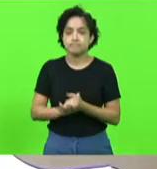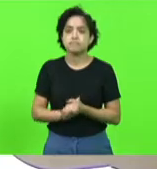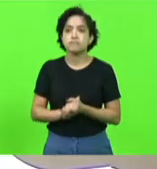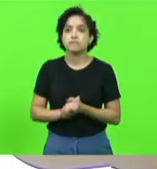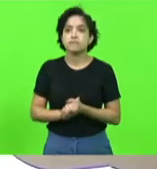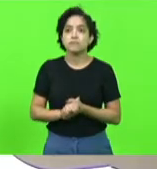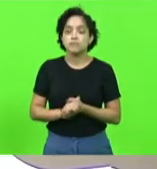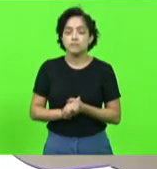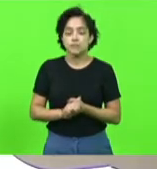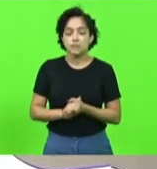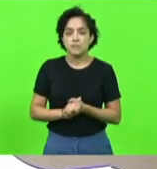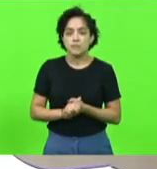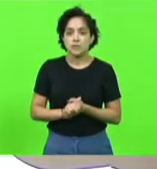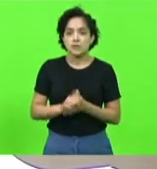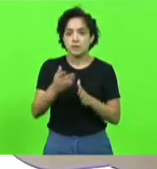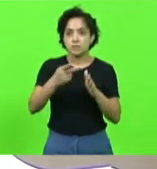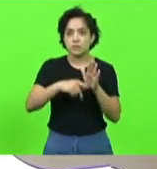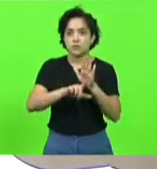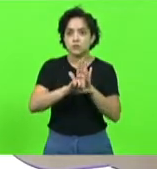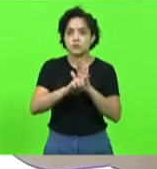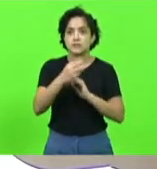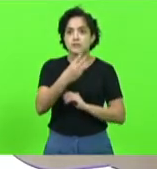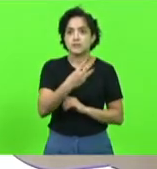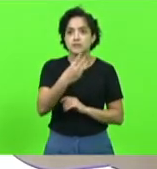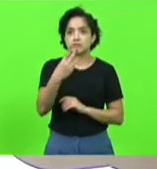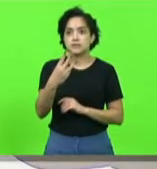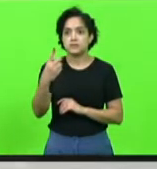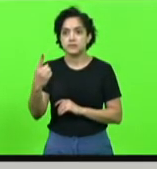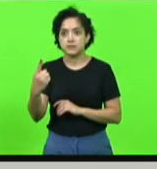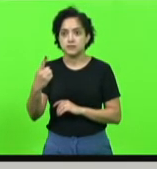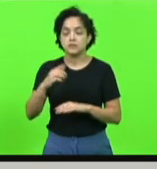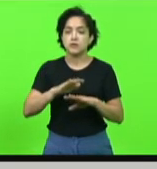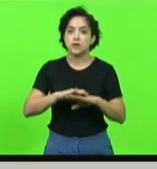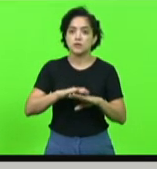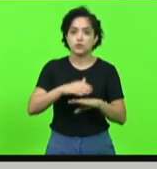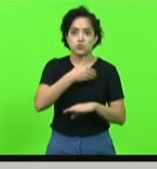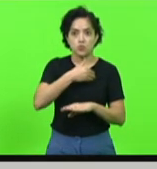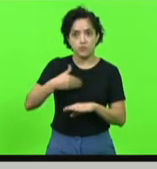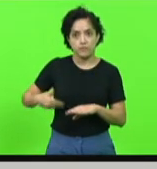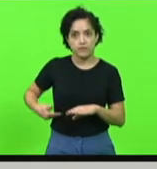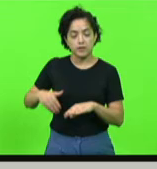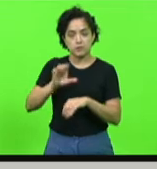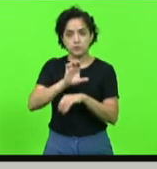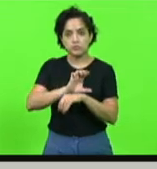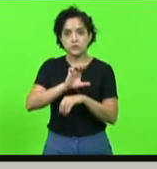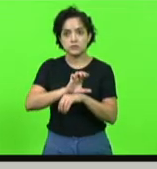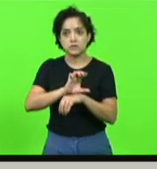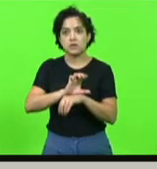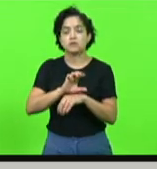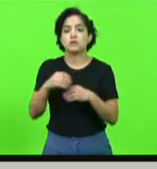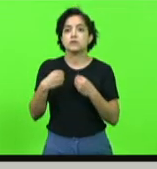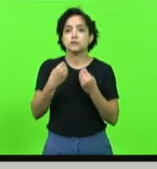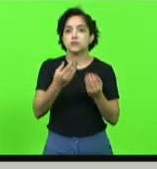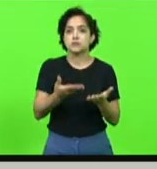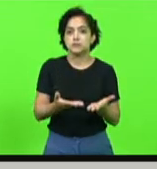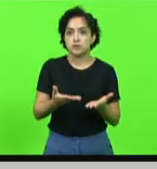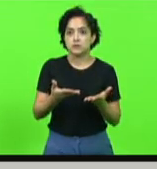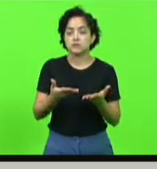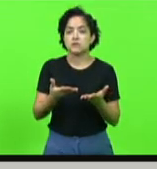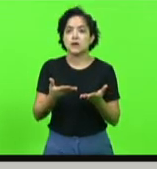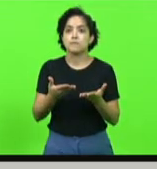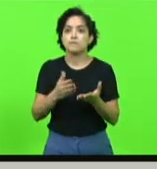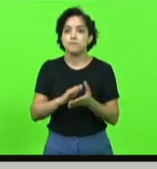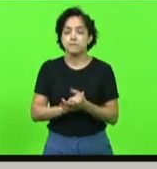votação em turno único do projeto de lei 331.6/2021, autor governo do Estado. Autoriza o Poder Executivo a